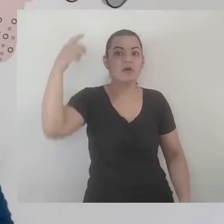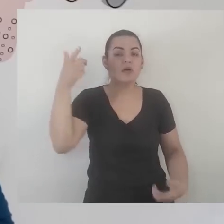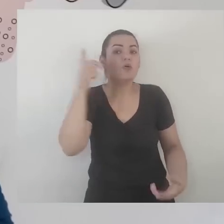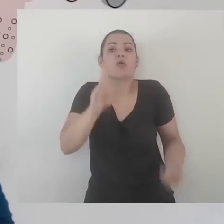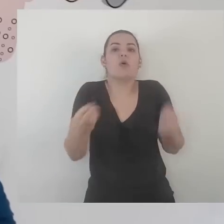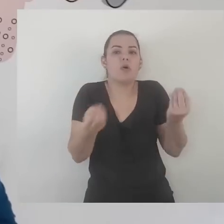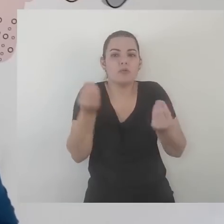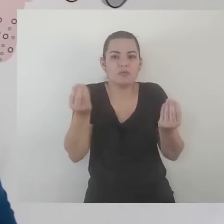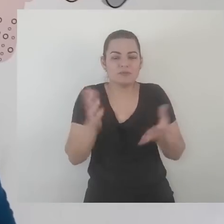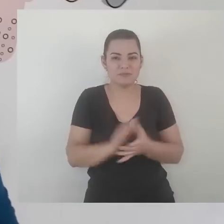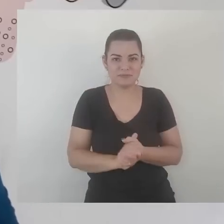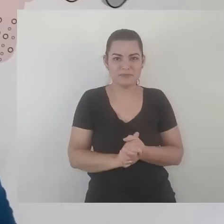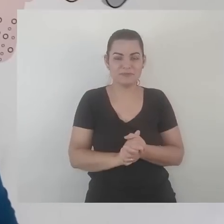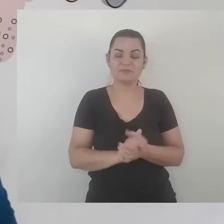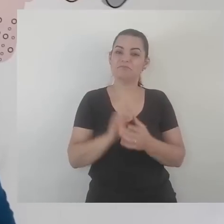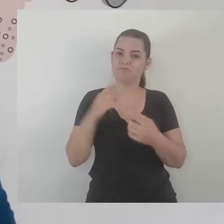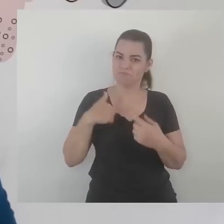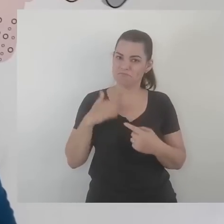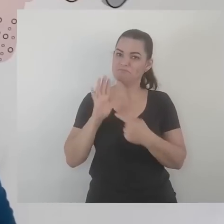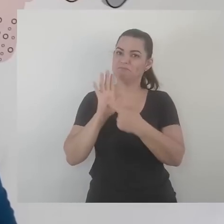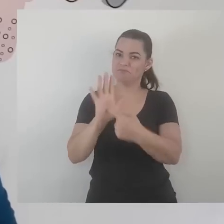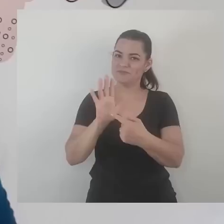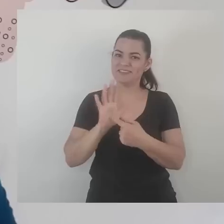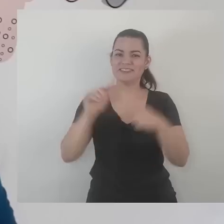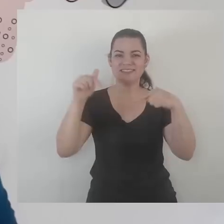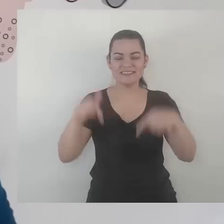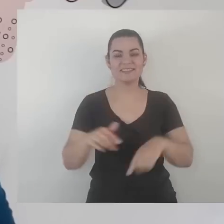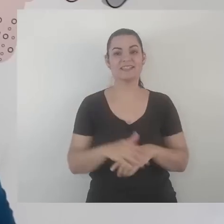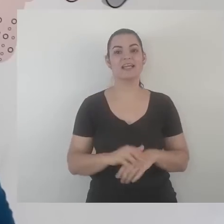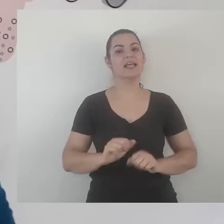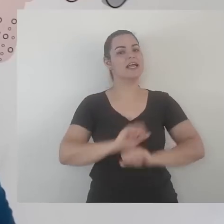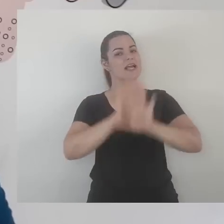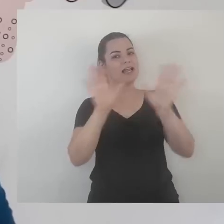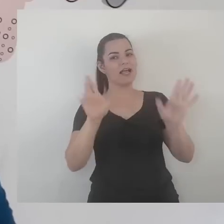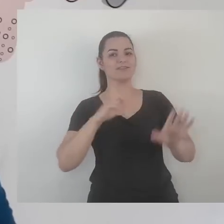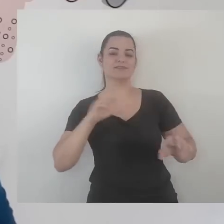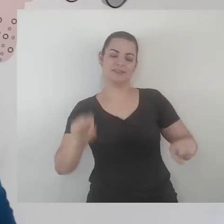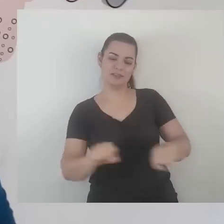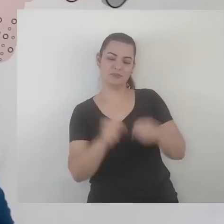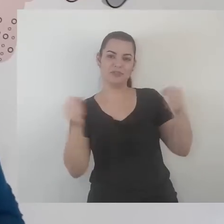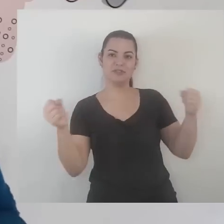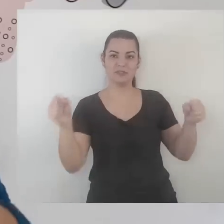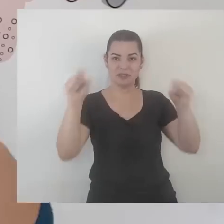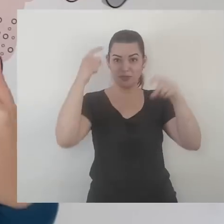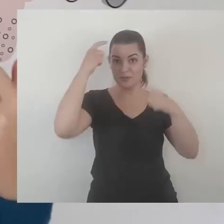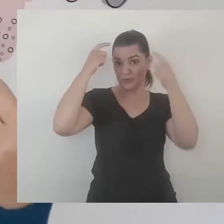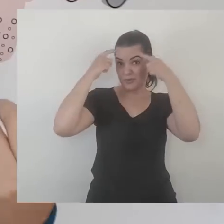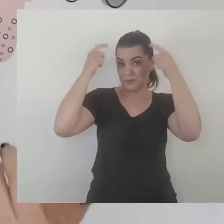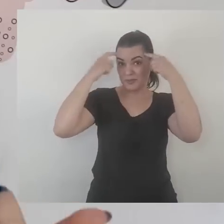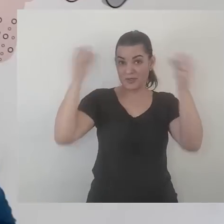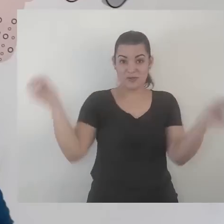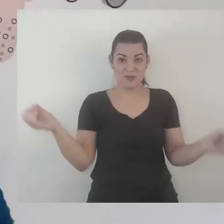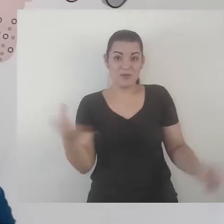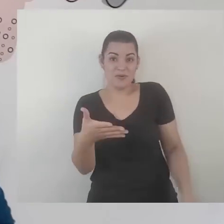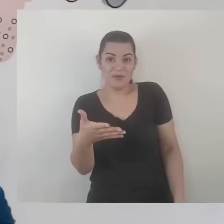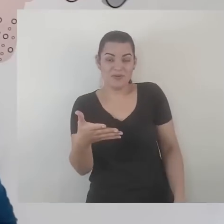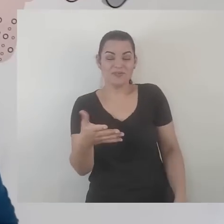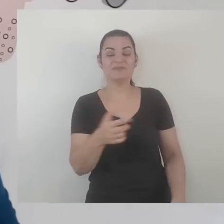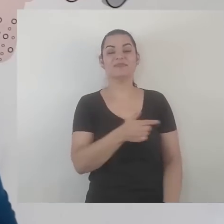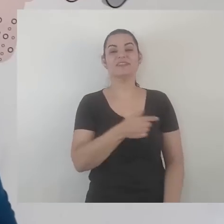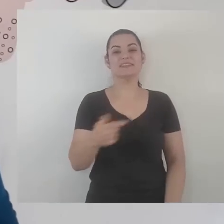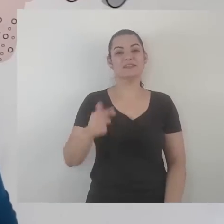é claro que nós temos uma proposta nova para o Quebrando a Cuca. Na próxima